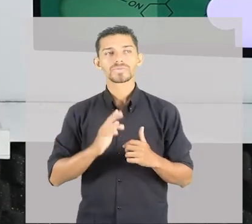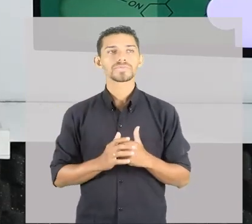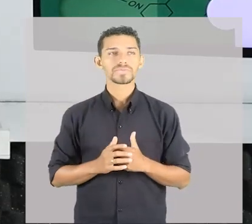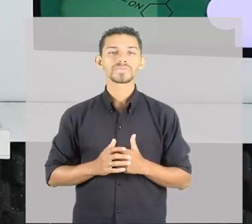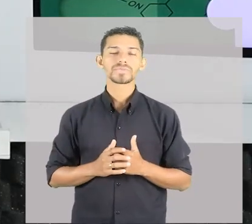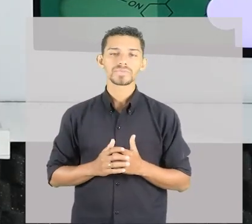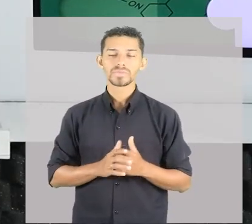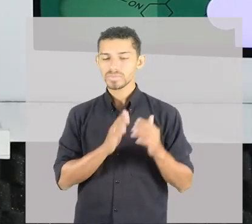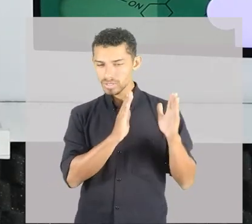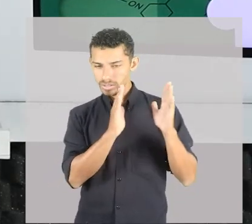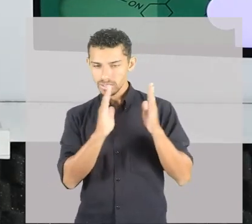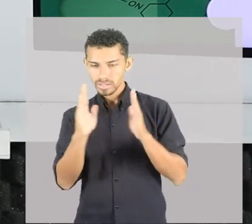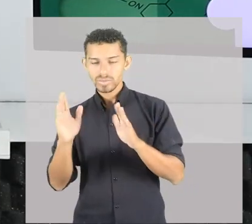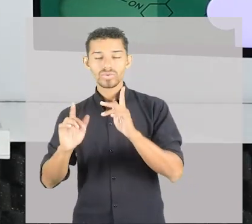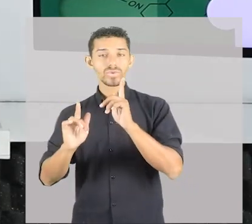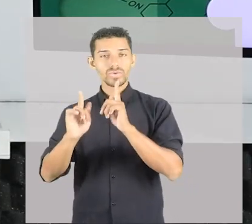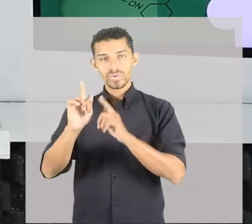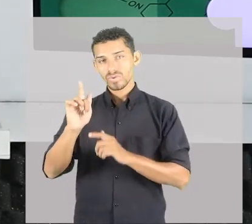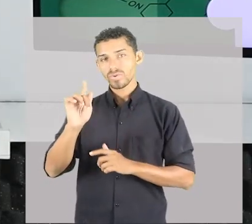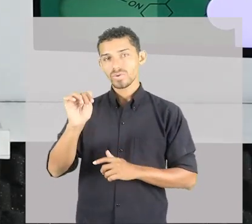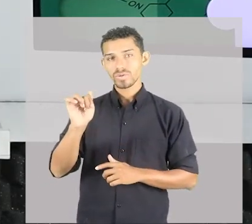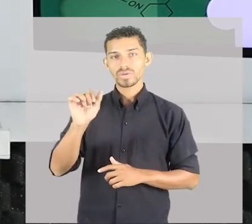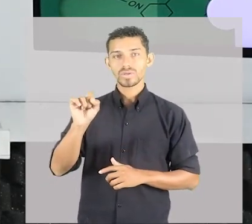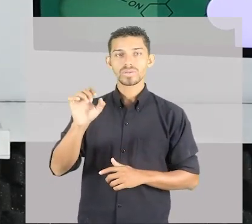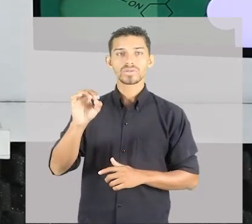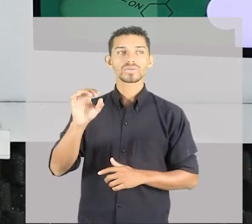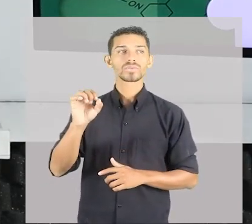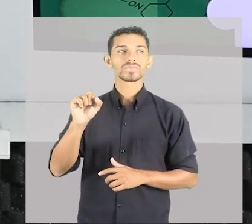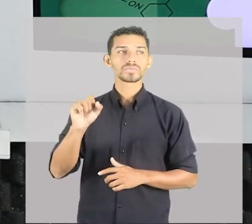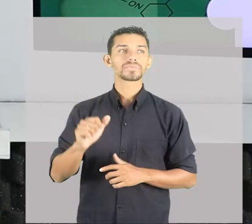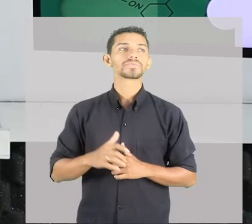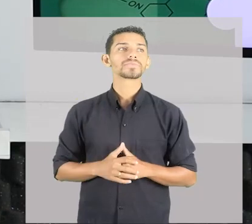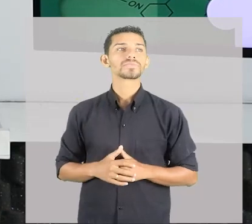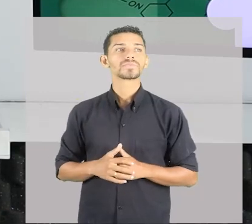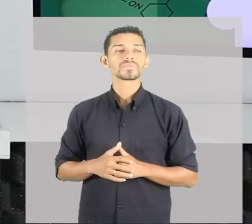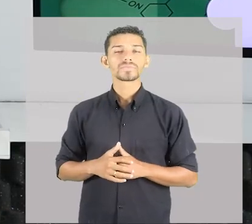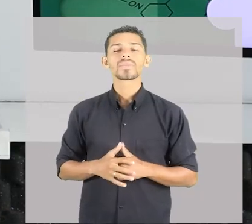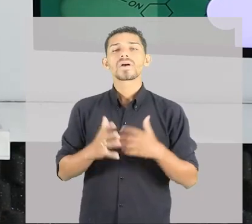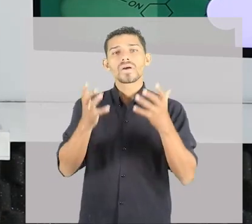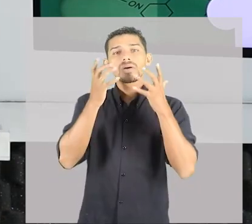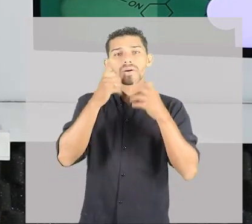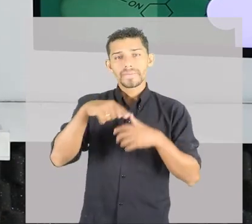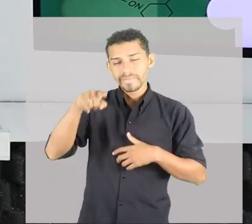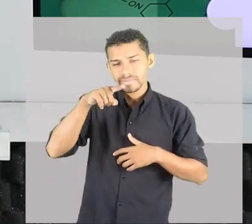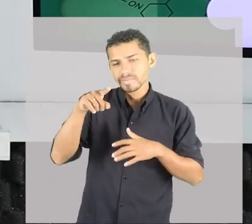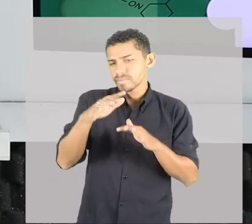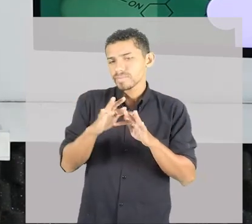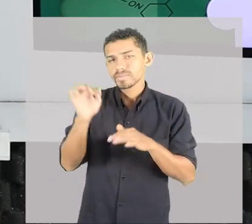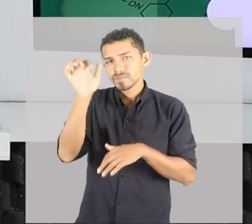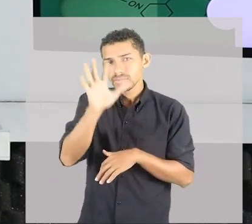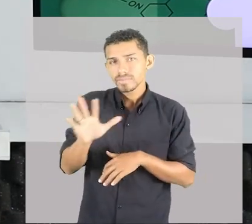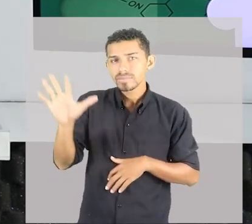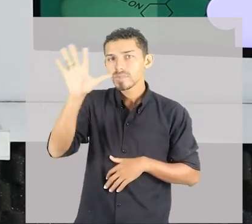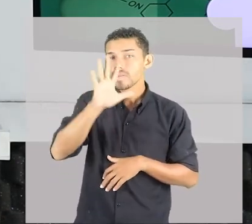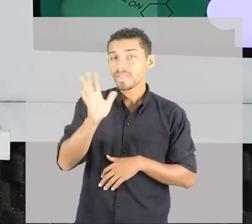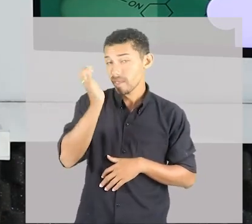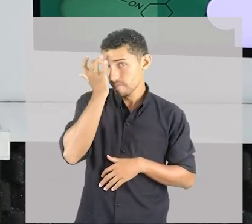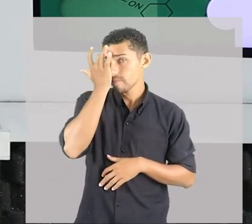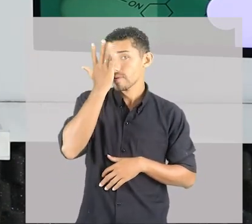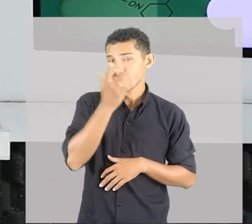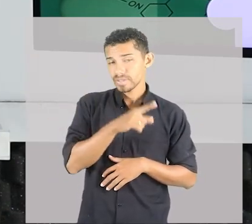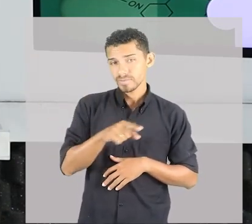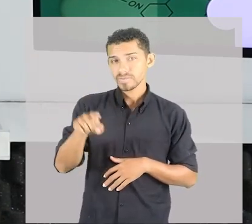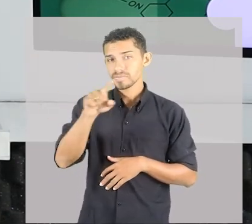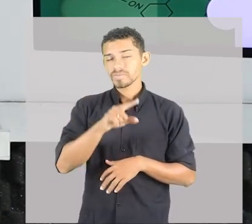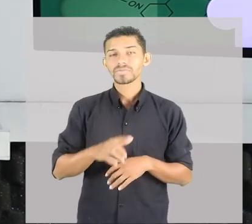sobre as transformações gasosas E aí eu quero de uma forma bem geral até para ficar mais fácil para